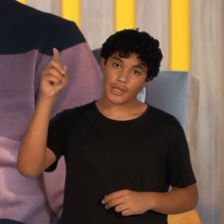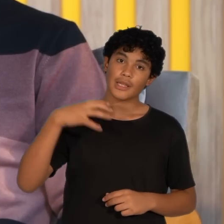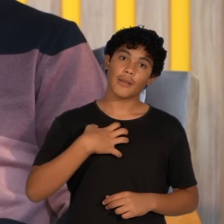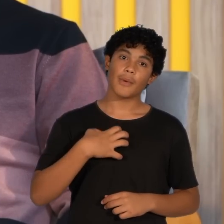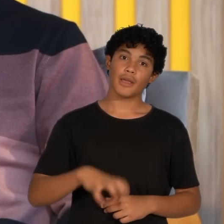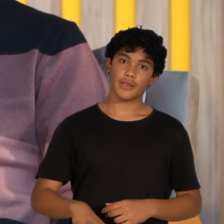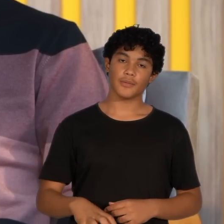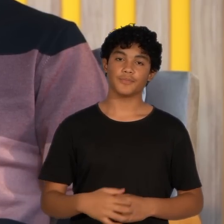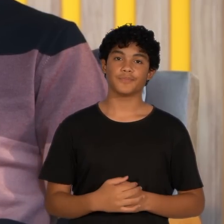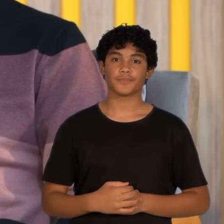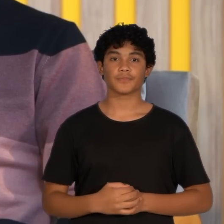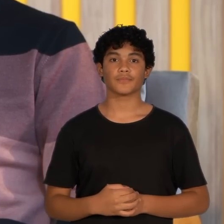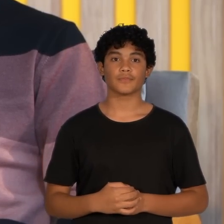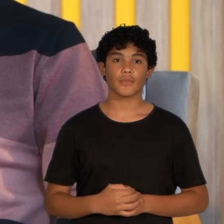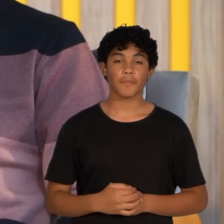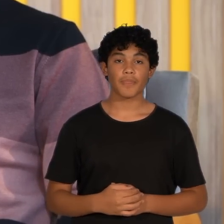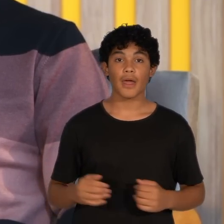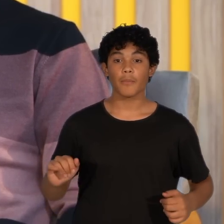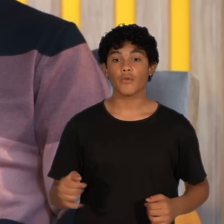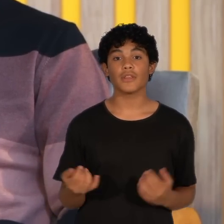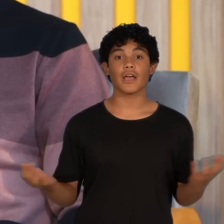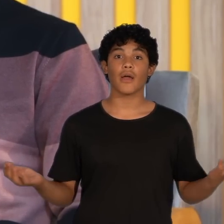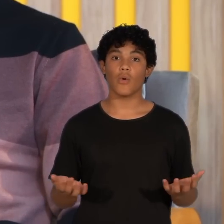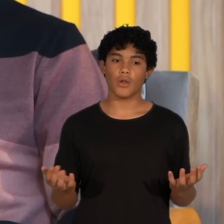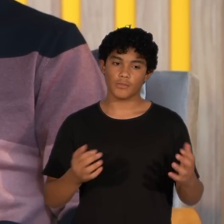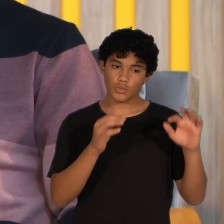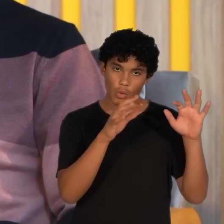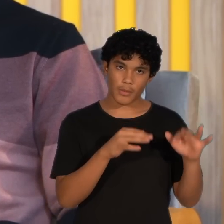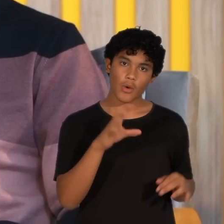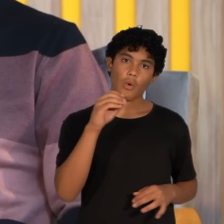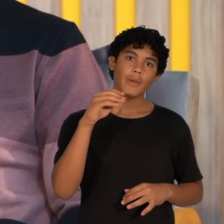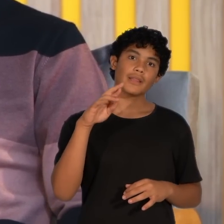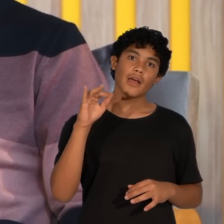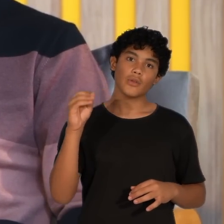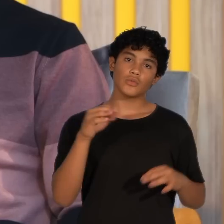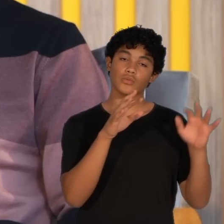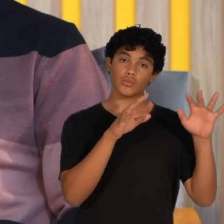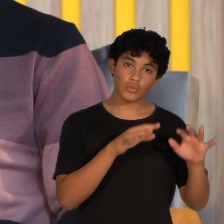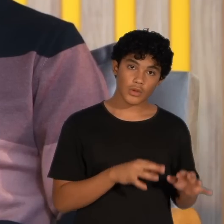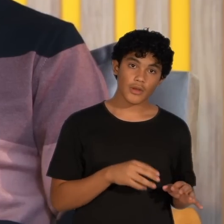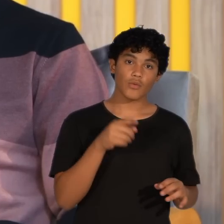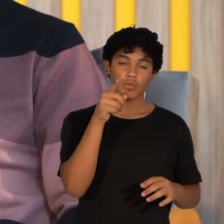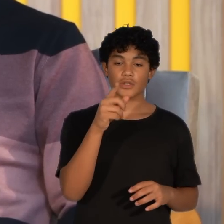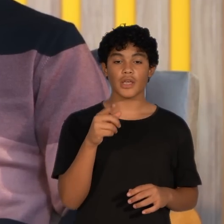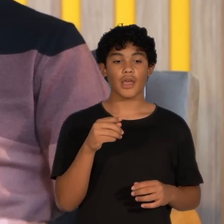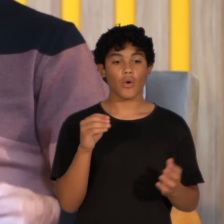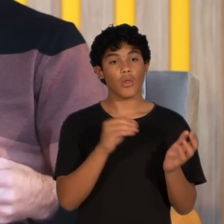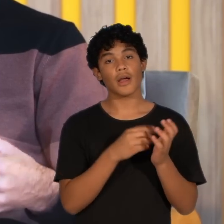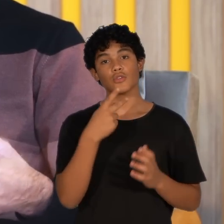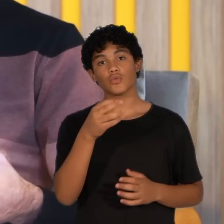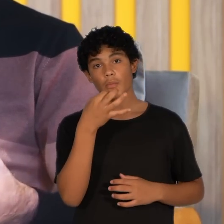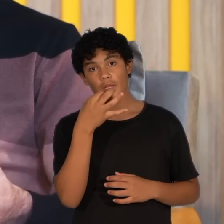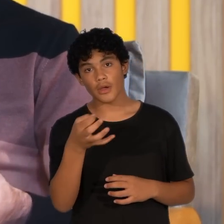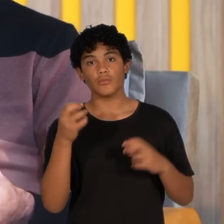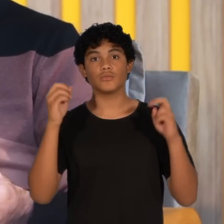bom ter a companhia de todos vocês aqui, tá? Aproveita aqui os comentários, essa ferramenta que o YouTube deixa aqui, para você